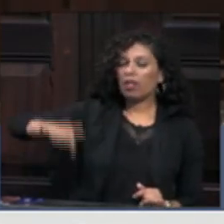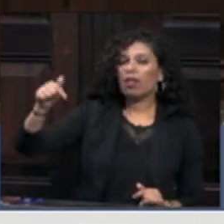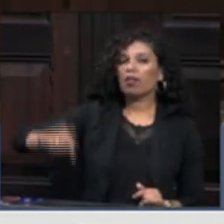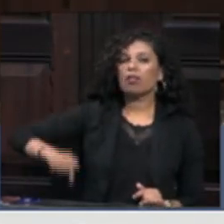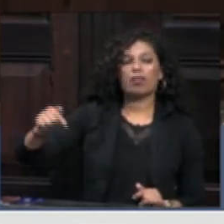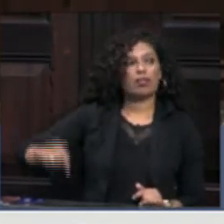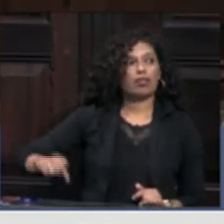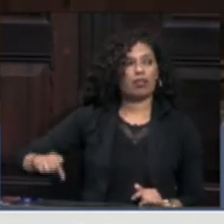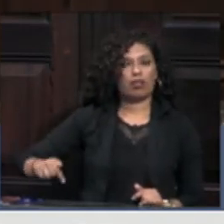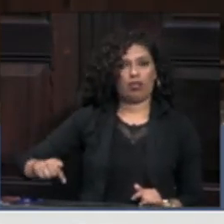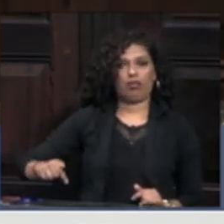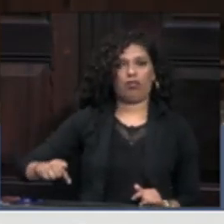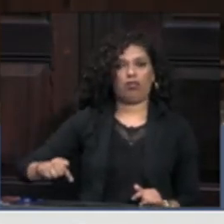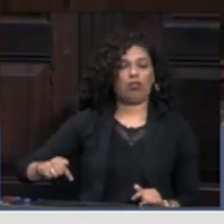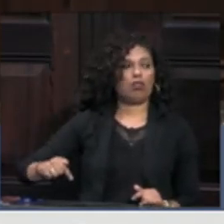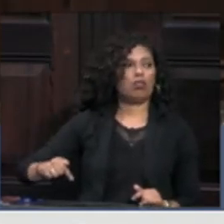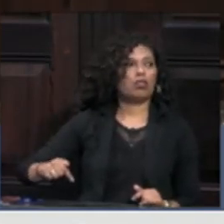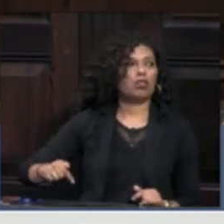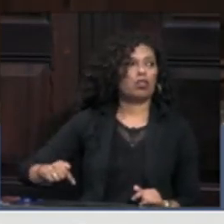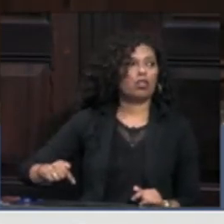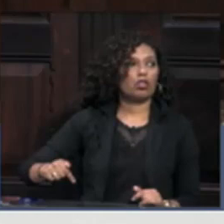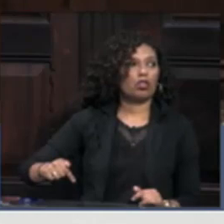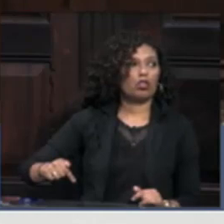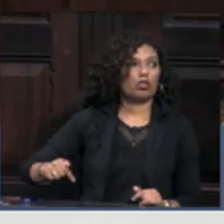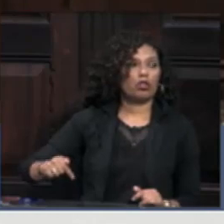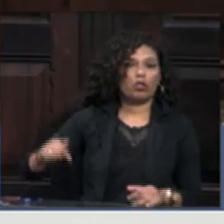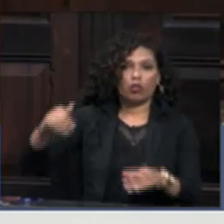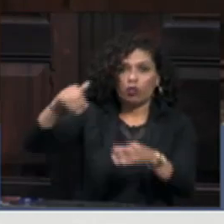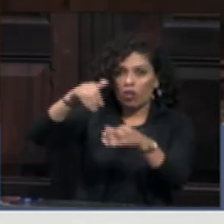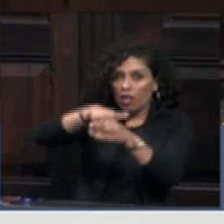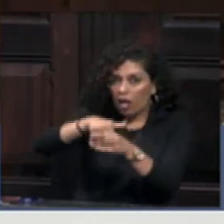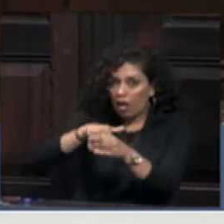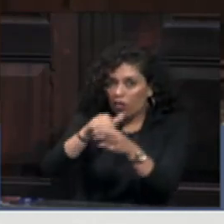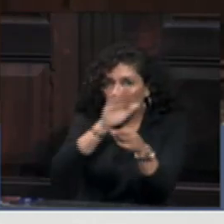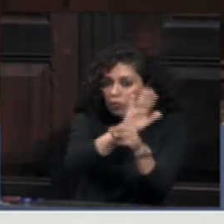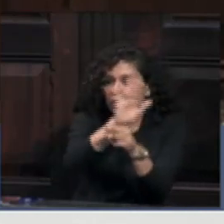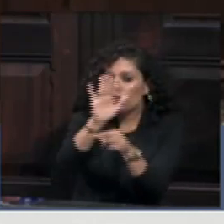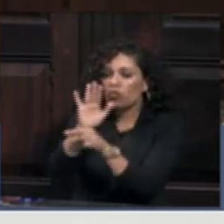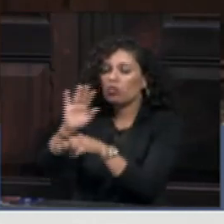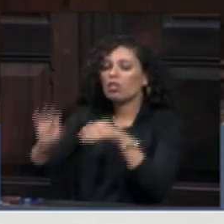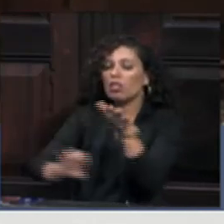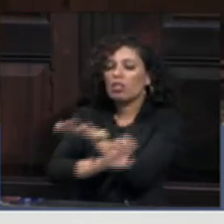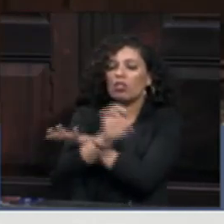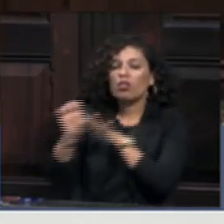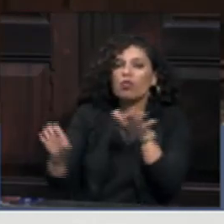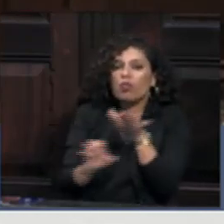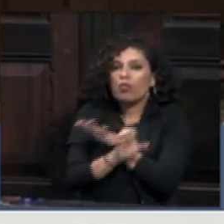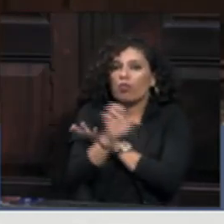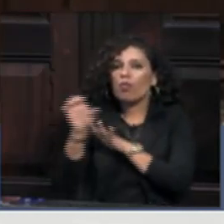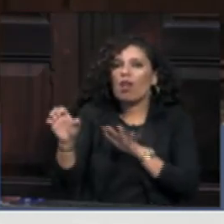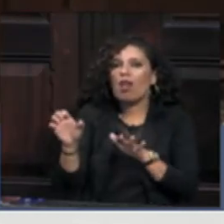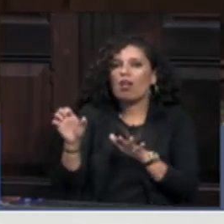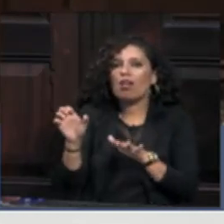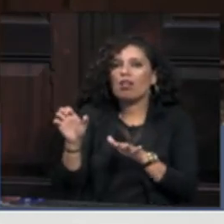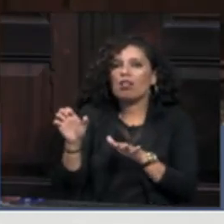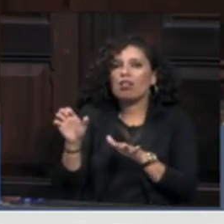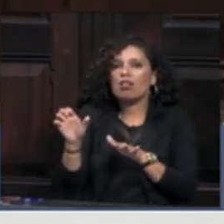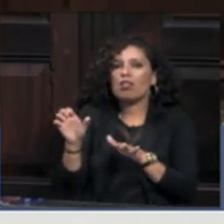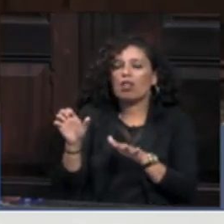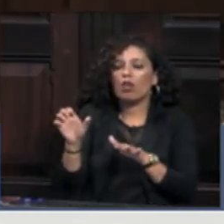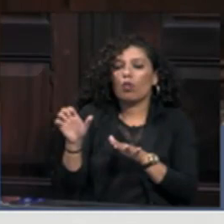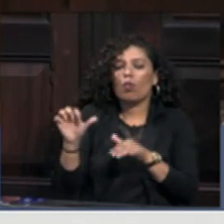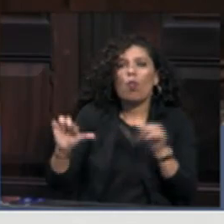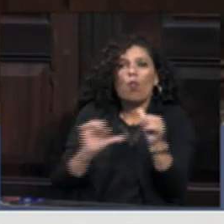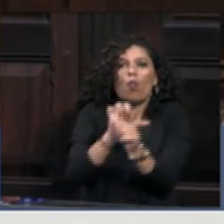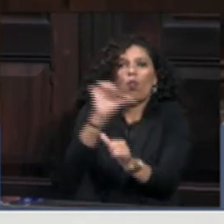que votaram para proteger a SEDAI, agora mudam de posição. Quem